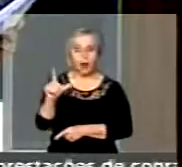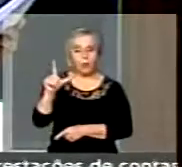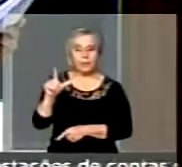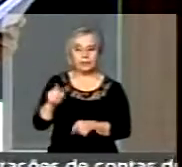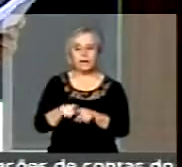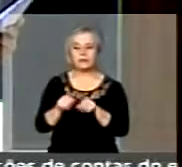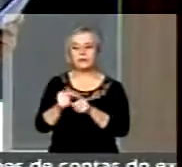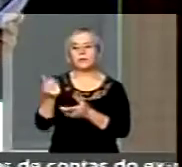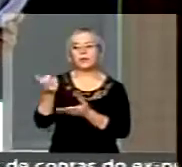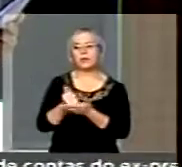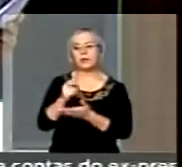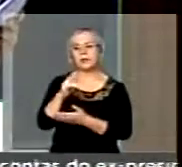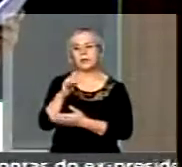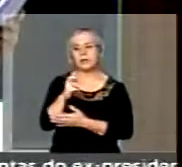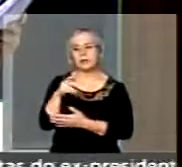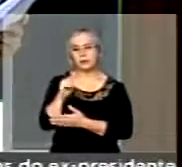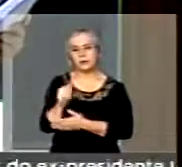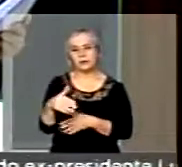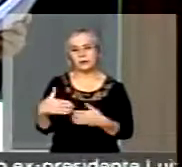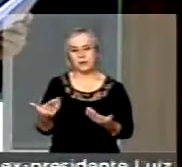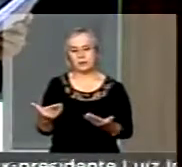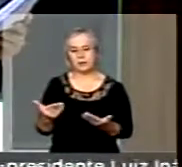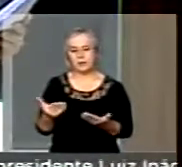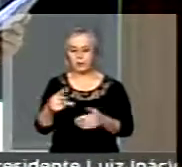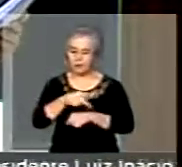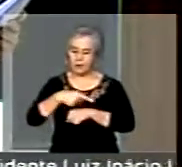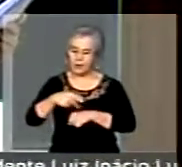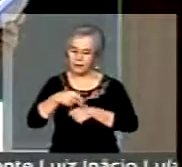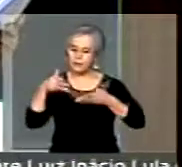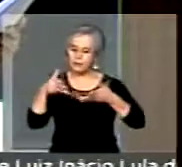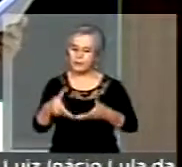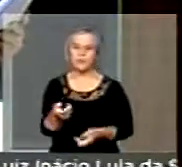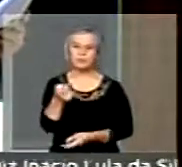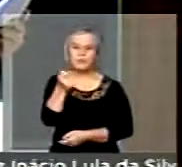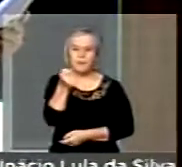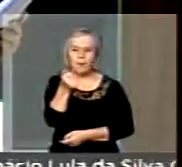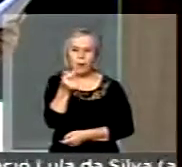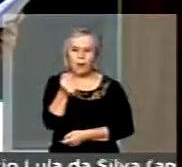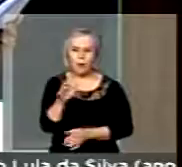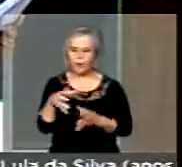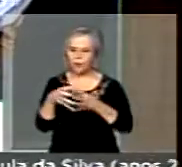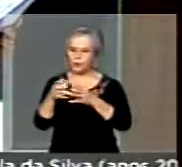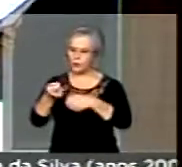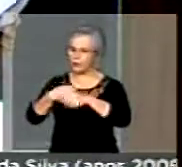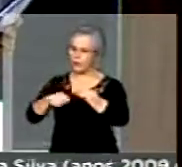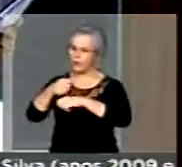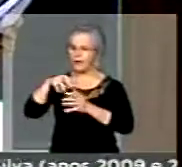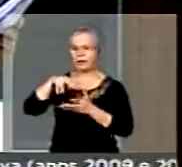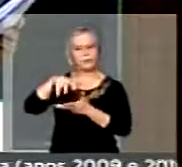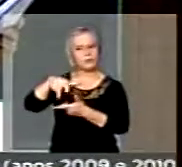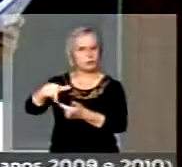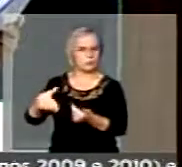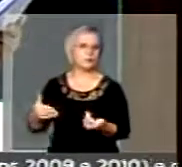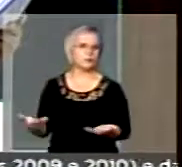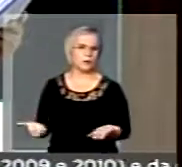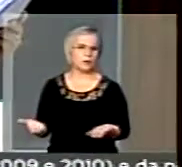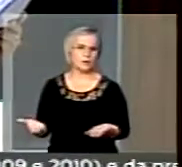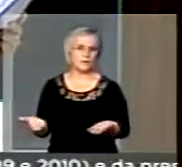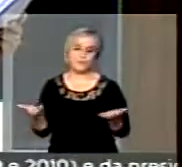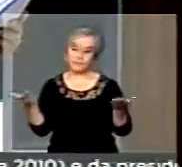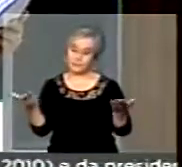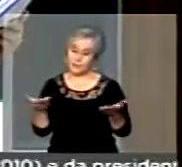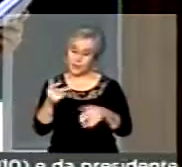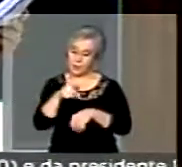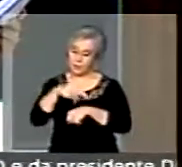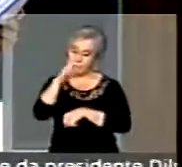da economia brasileira é a pequena participação do país nos fluxos de comércio internacional. Esta